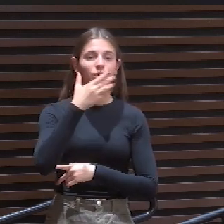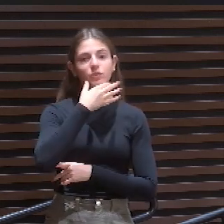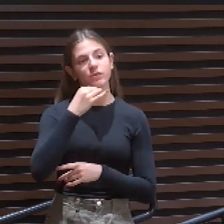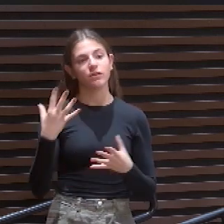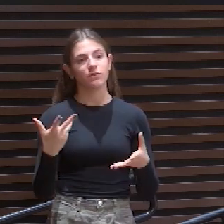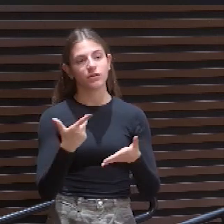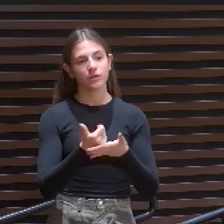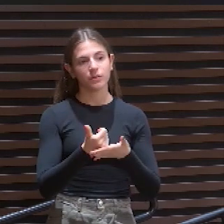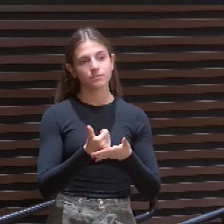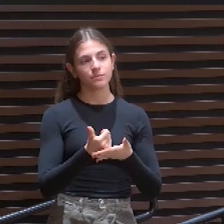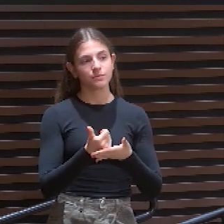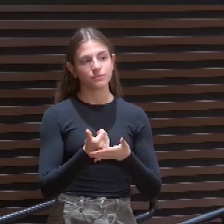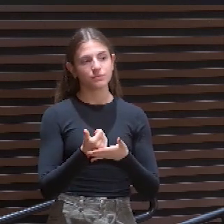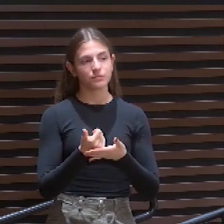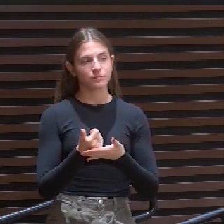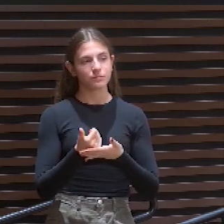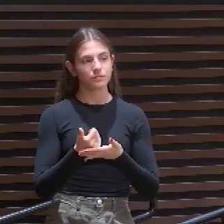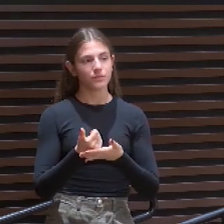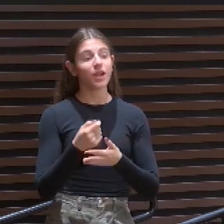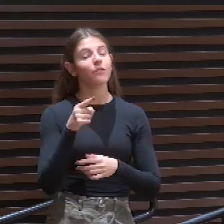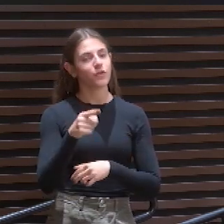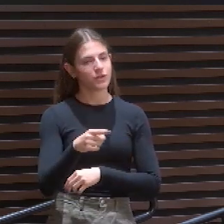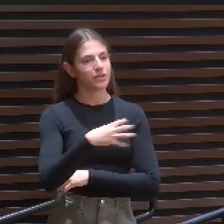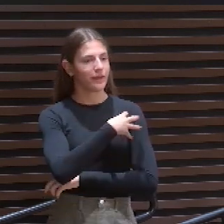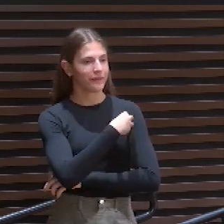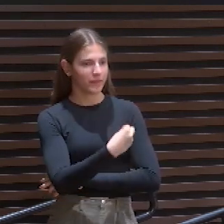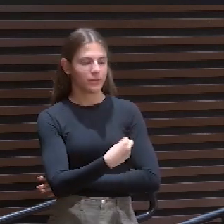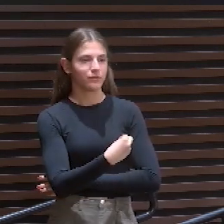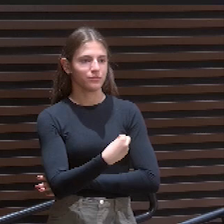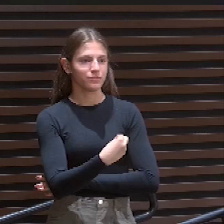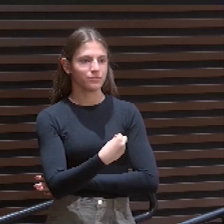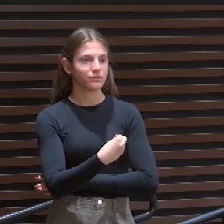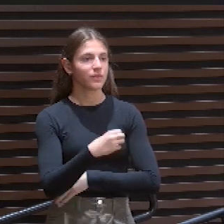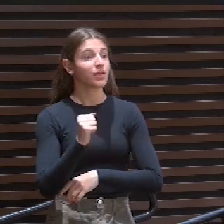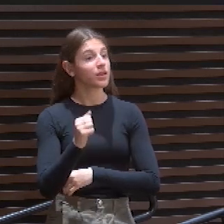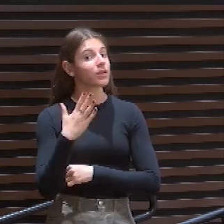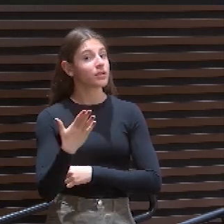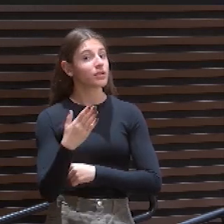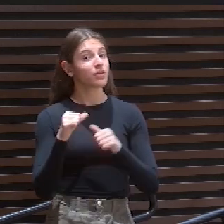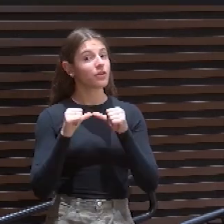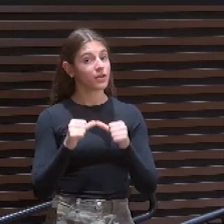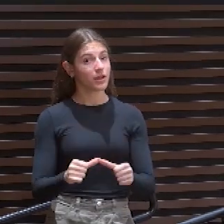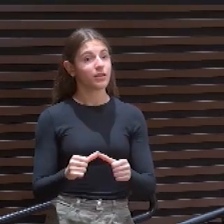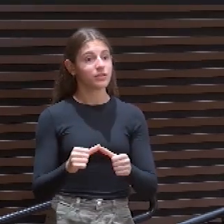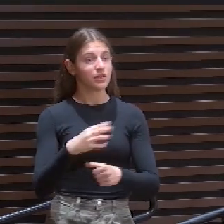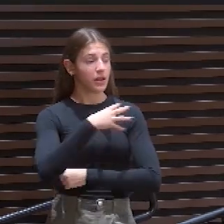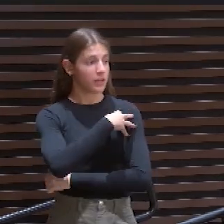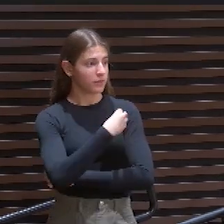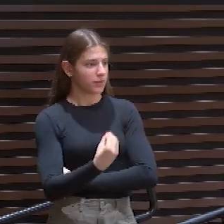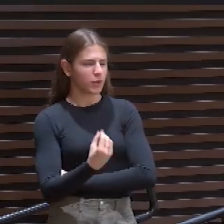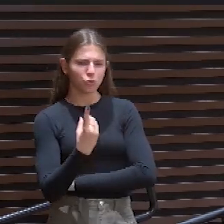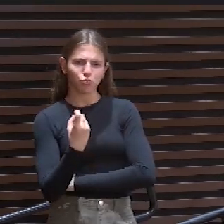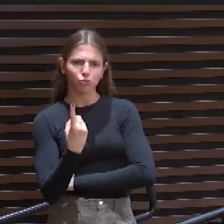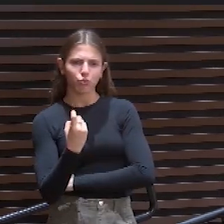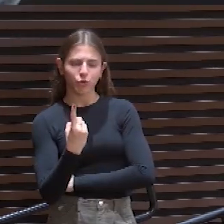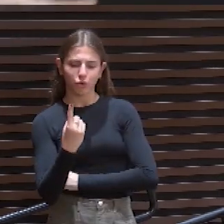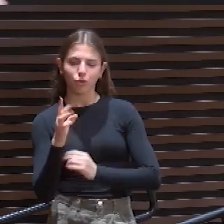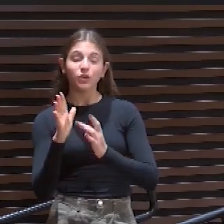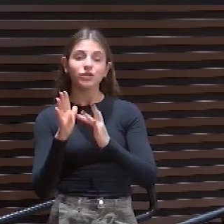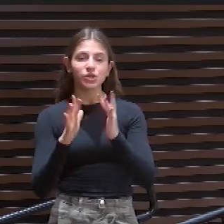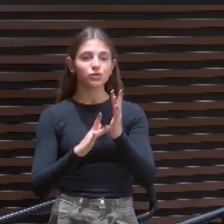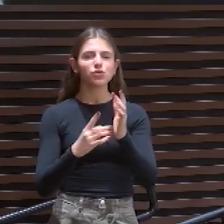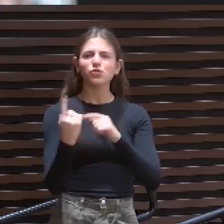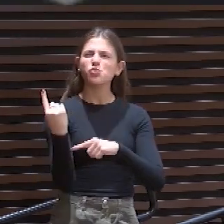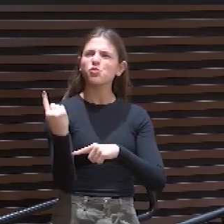Salvador? Você é filho. Então esse filho unigênito, o único filho do